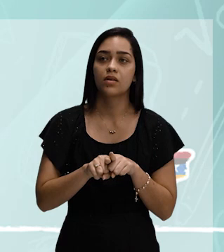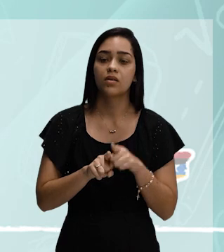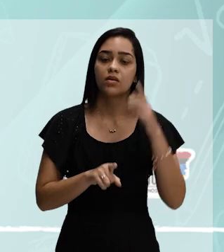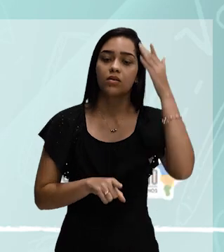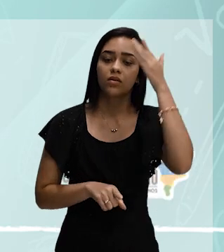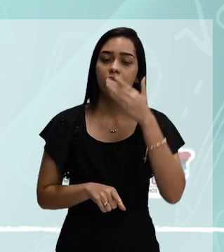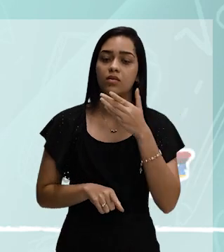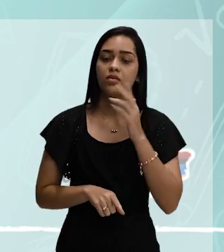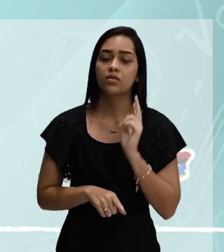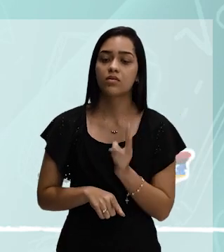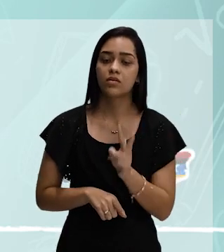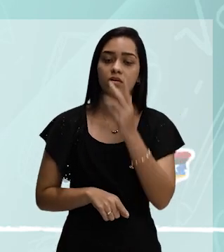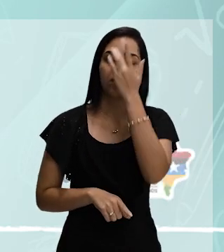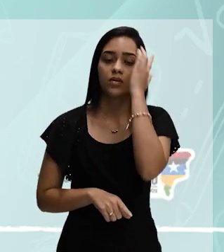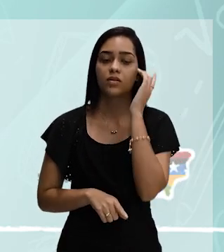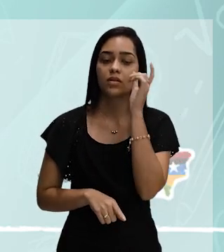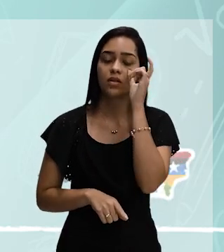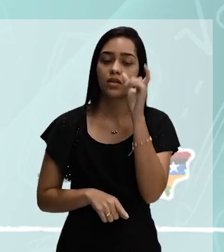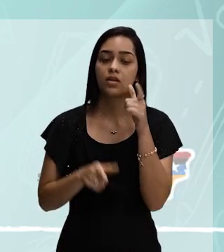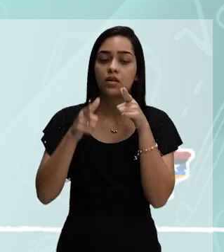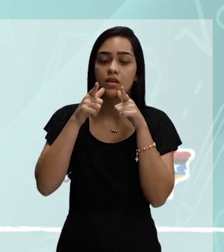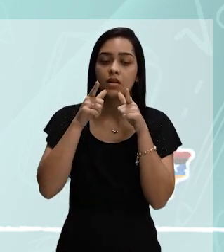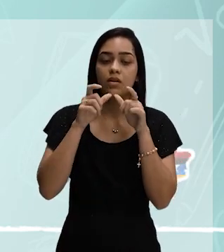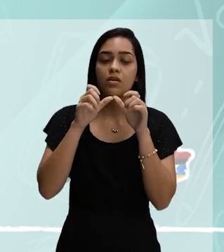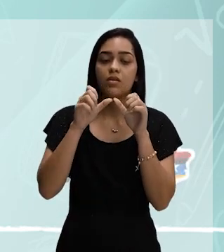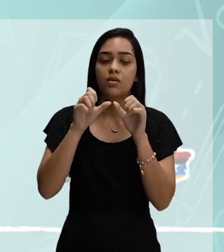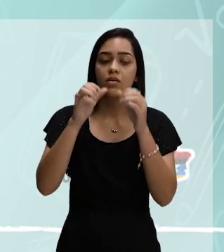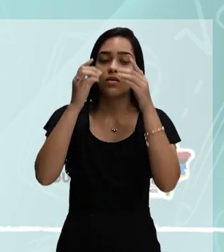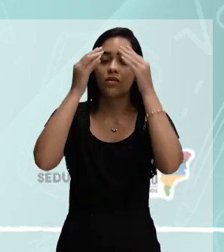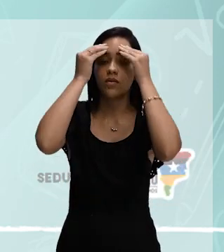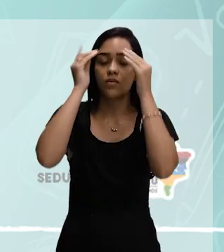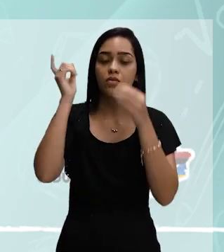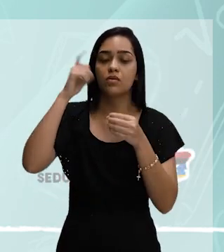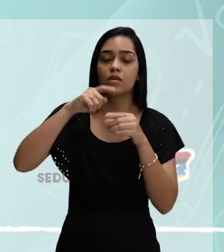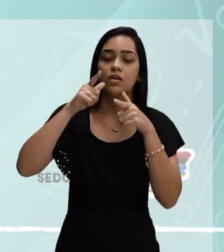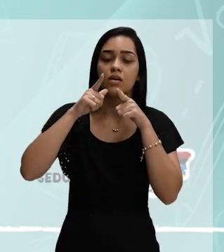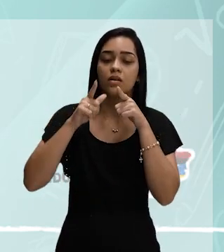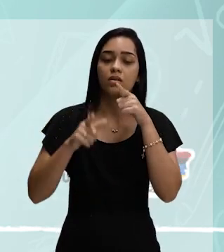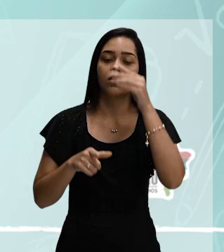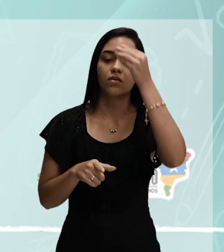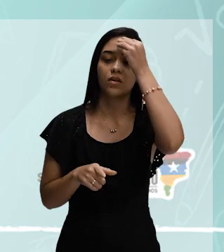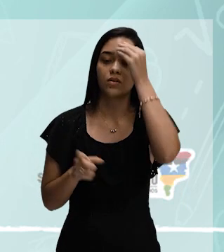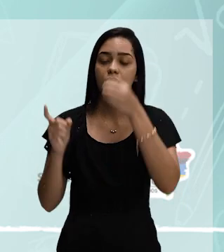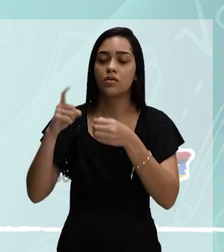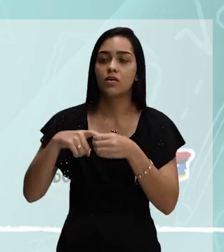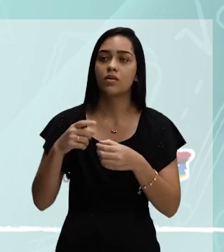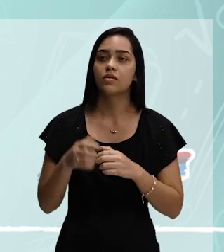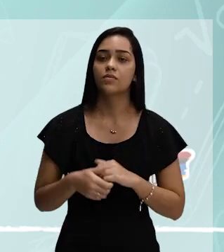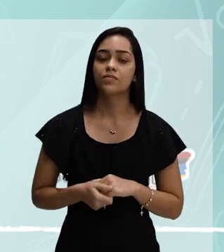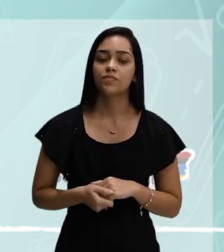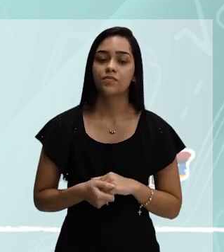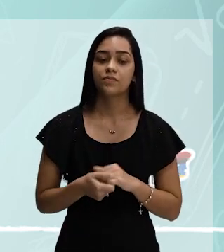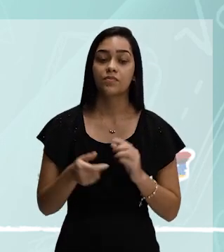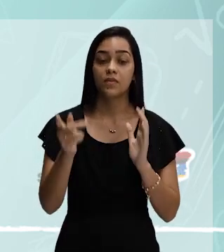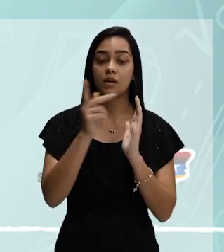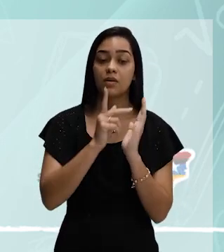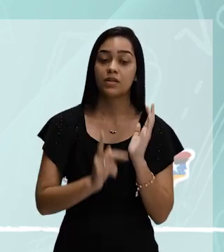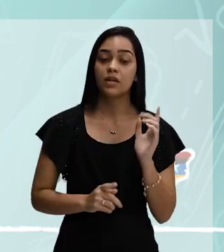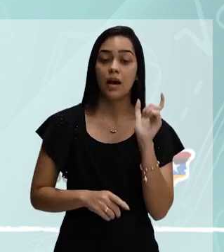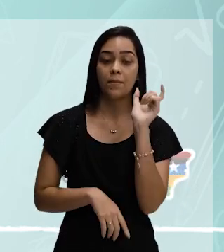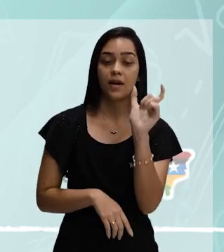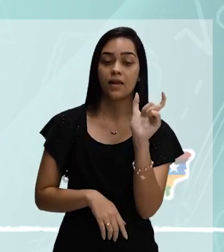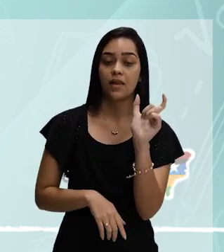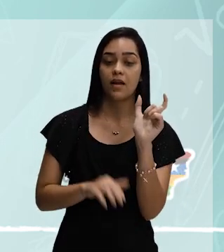que comprova que desde sempre o homem se interessa pela linguagem voltada para fins estéticos. É na poesia